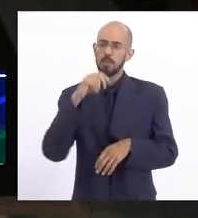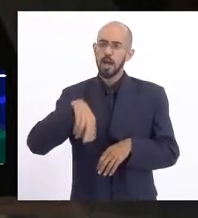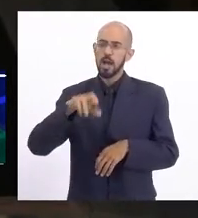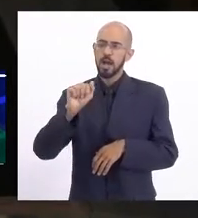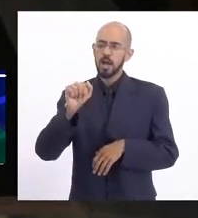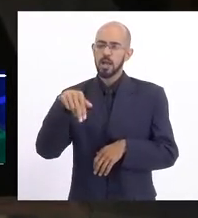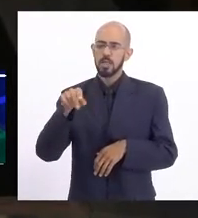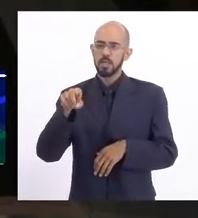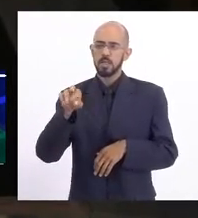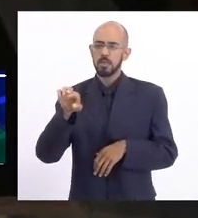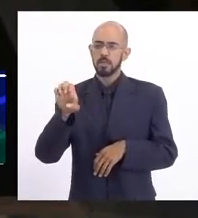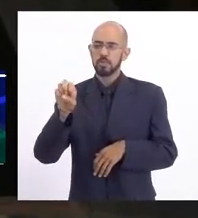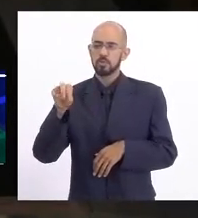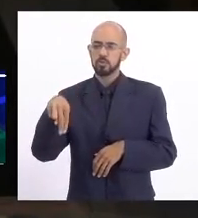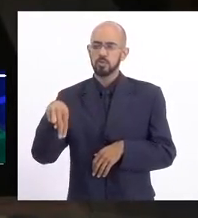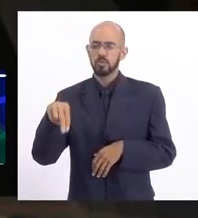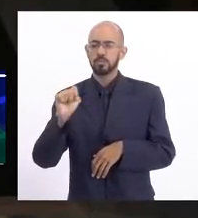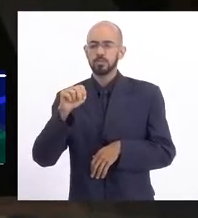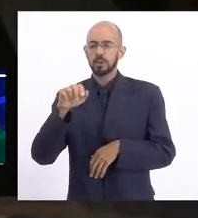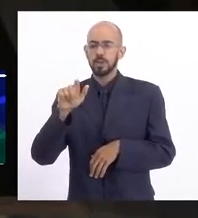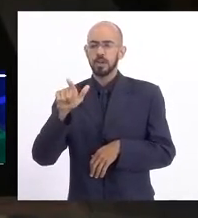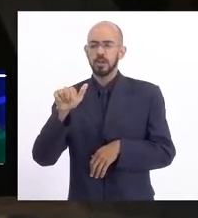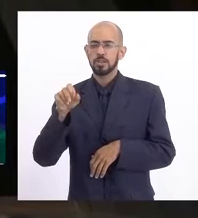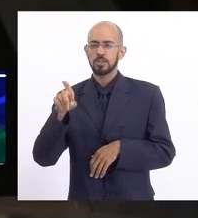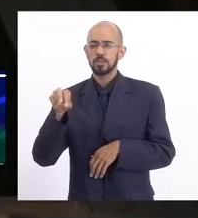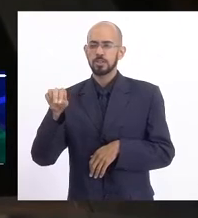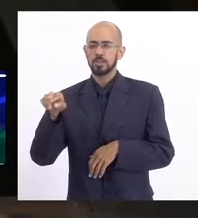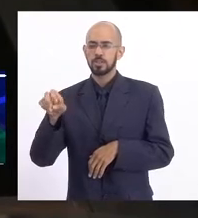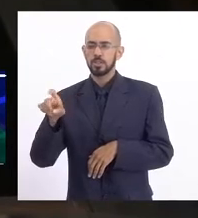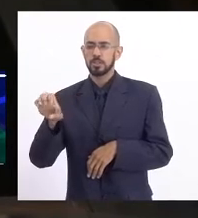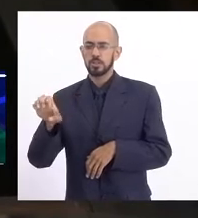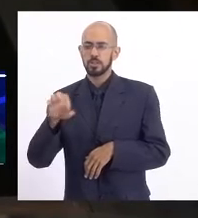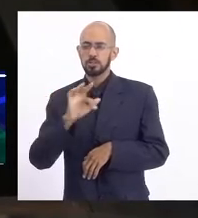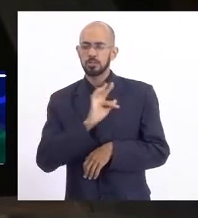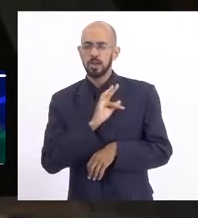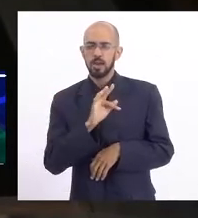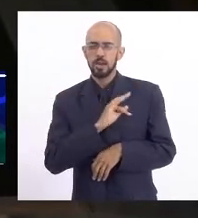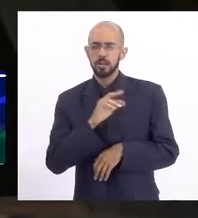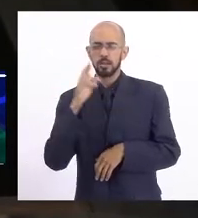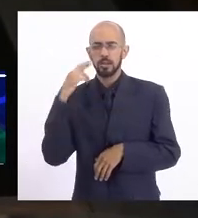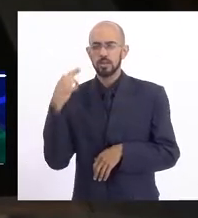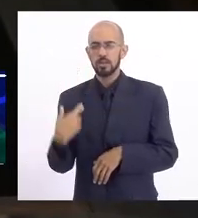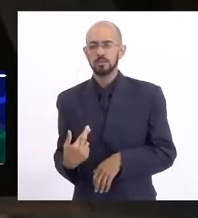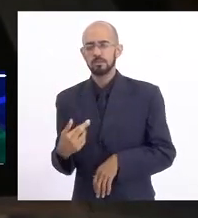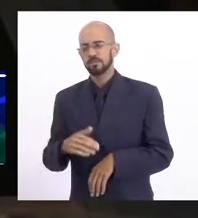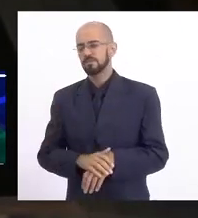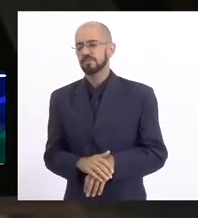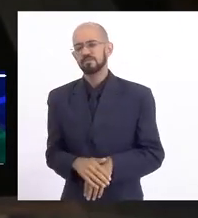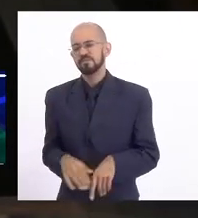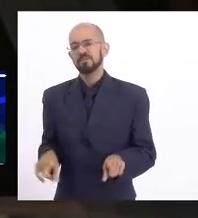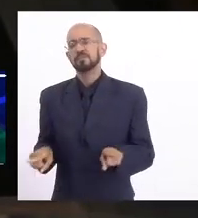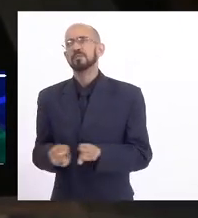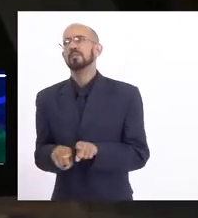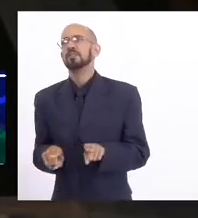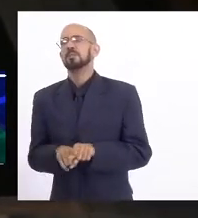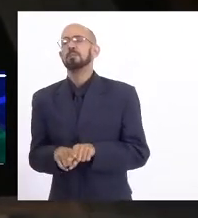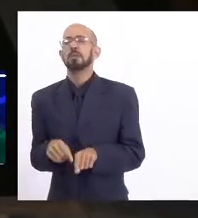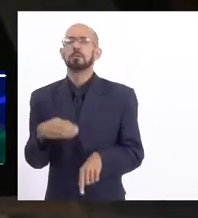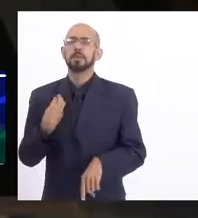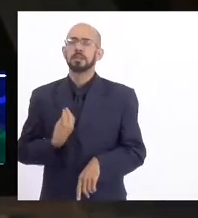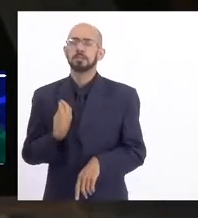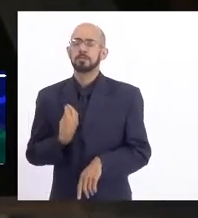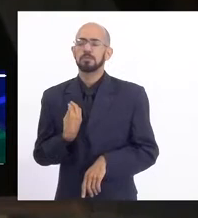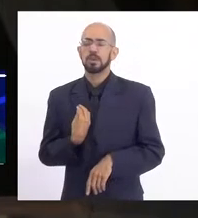Moraes, Alexandre Freitas, Marta Rocha, Renata Souza, que também